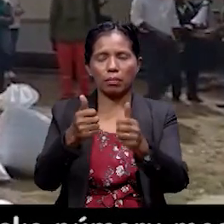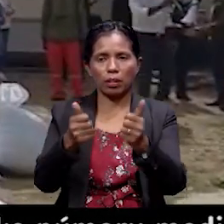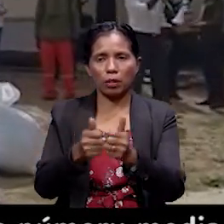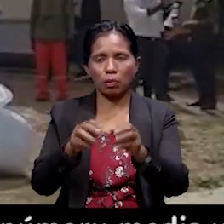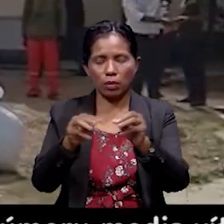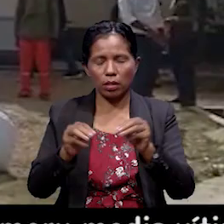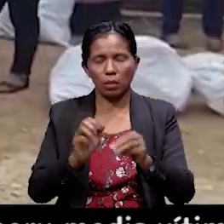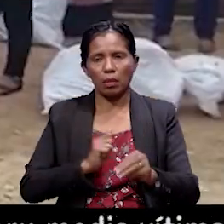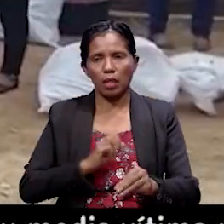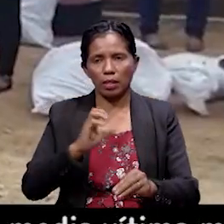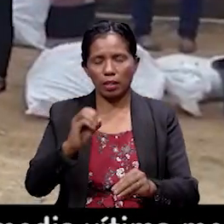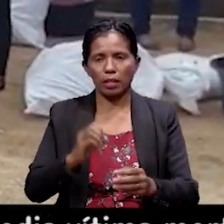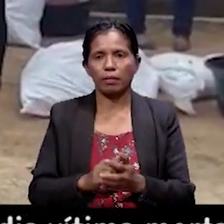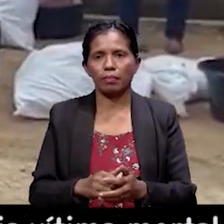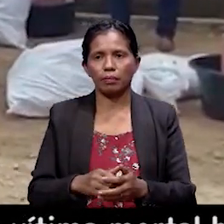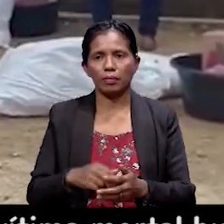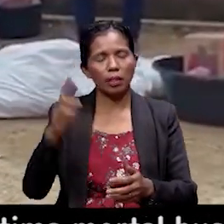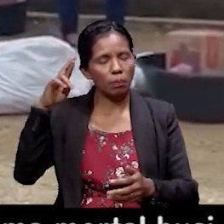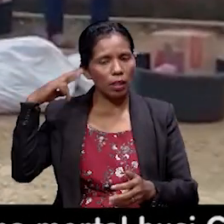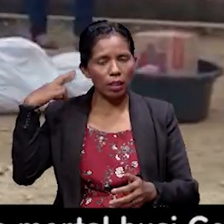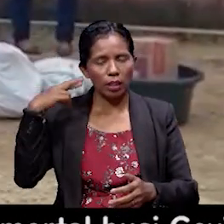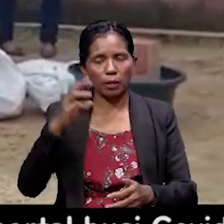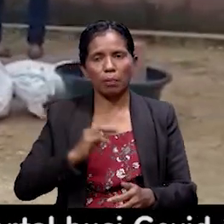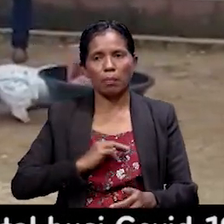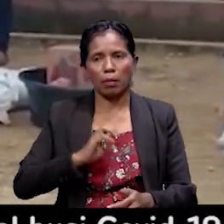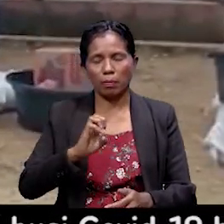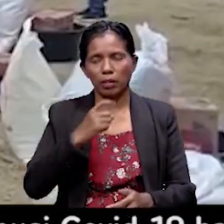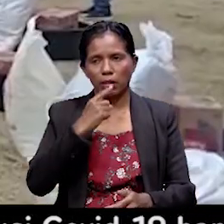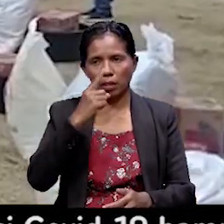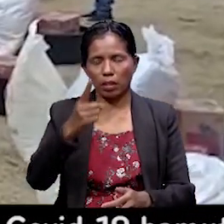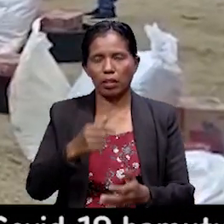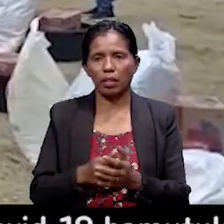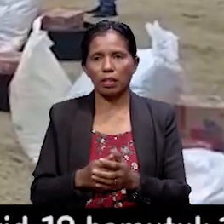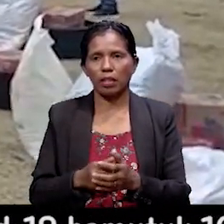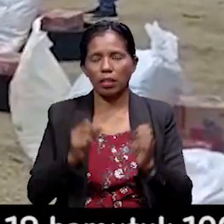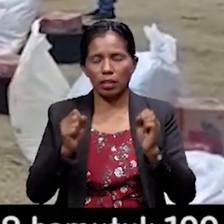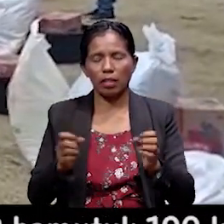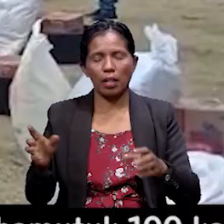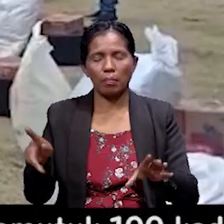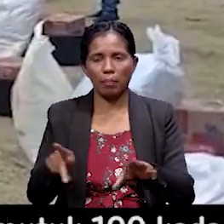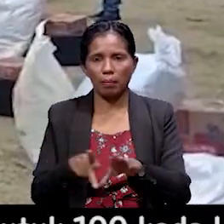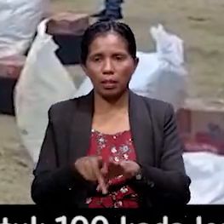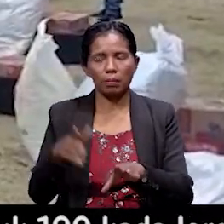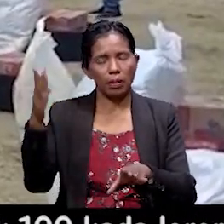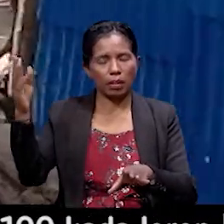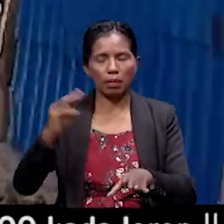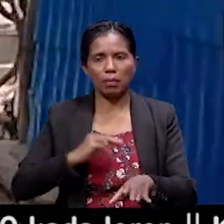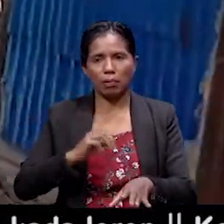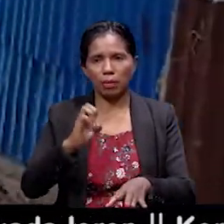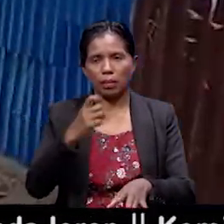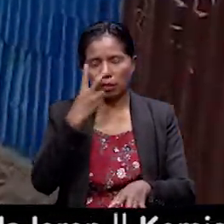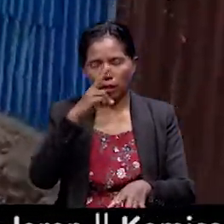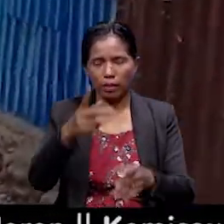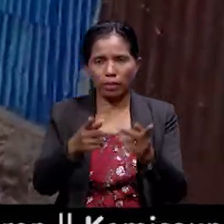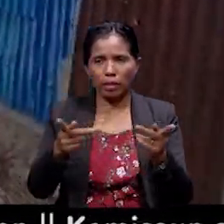Cruz Vermelha. Baradi komendari mauloko Mobisi administrador munisipa Inaru Hateten, nia presensia Mobisi, ho dihare fatin akontesimento,